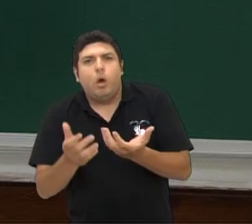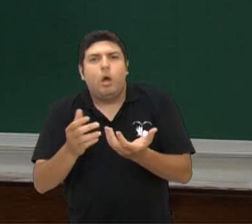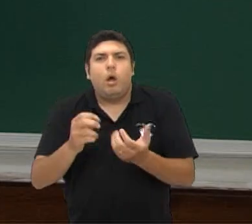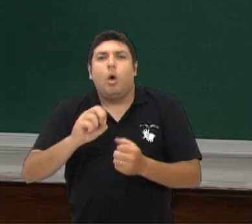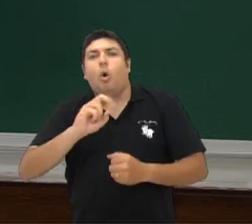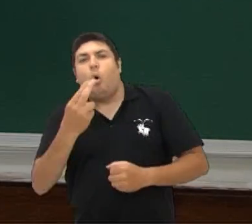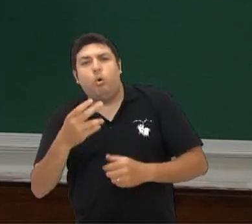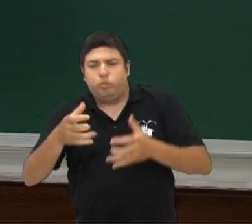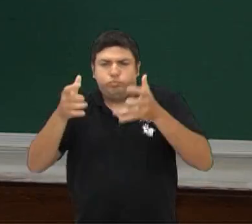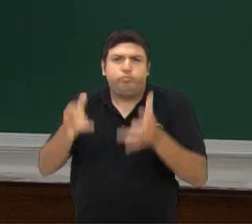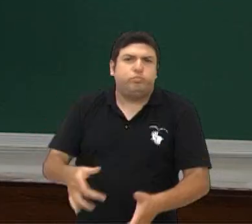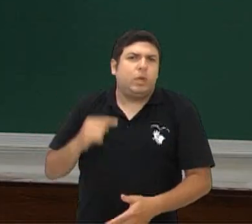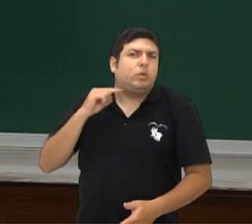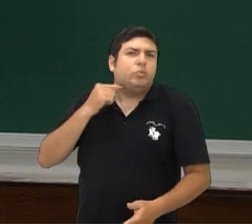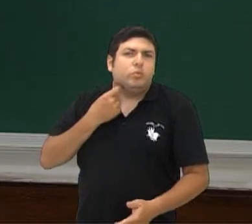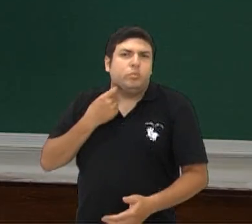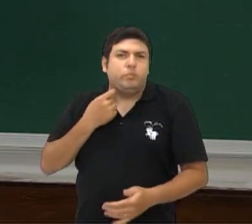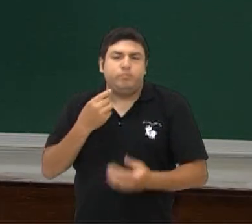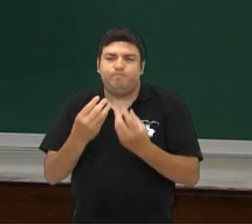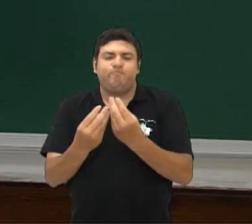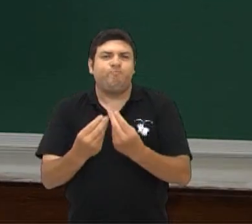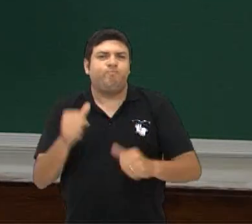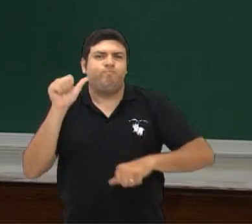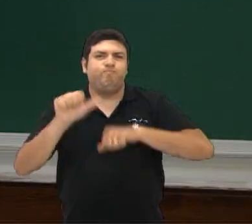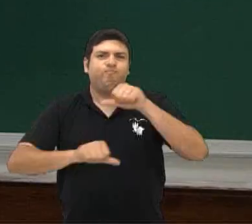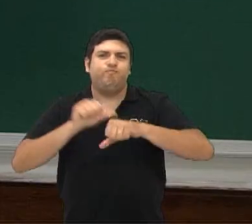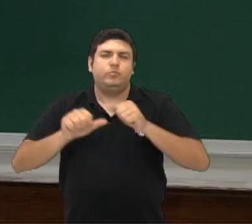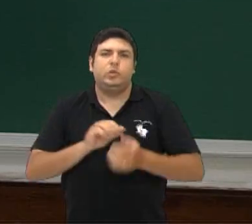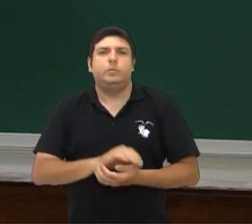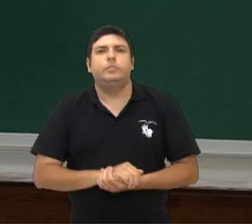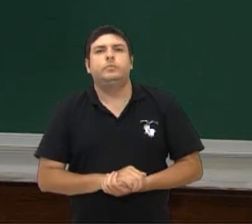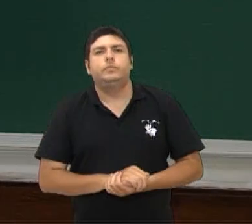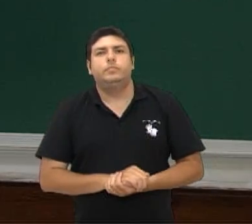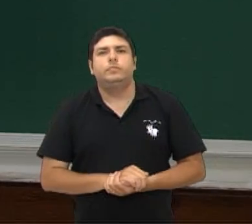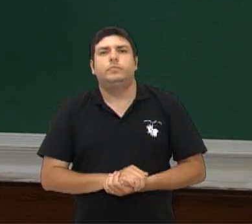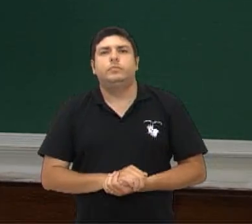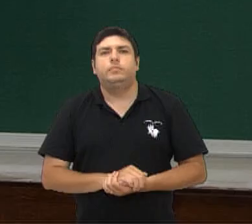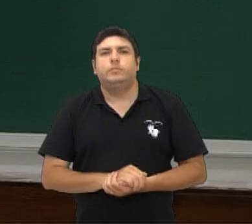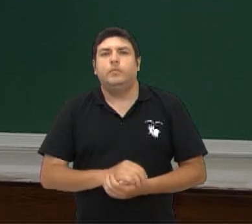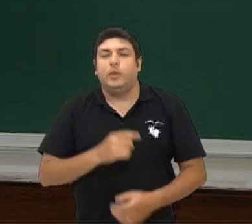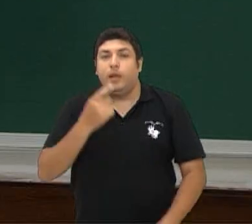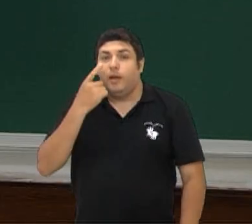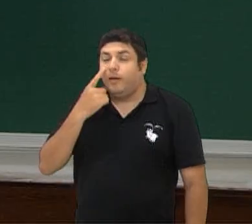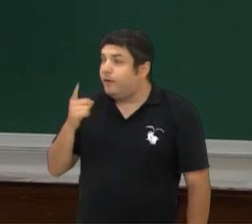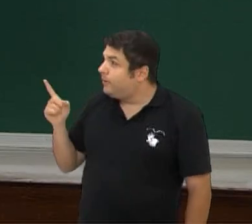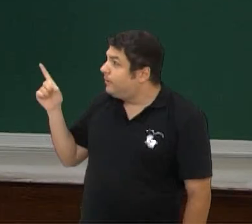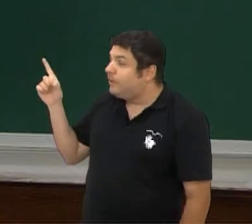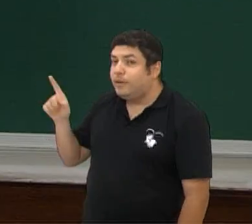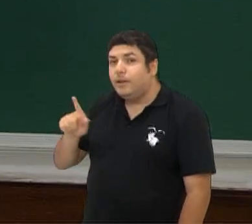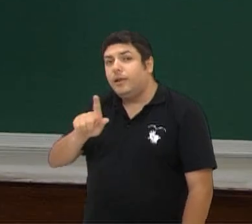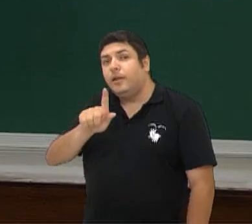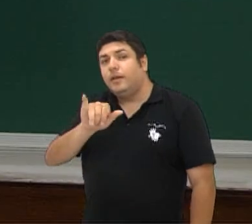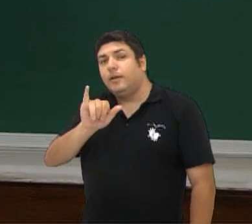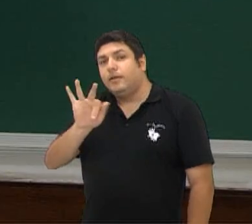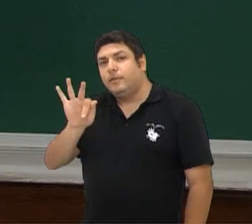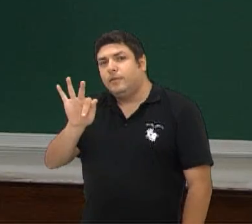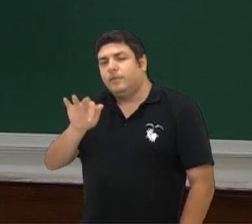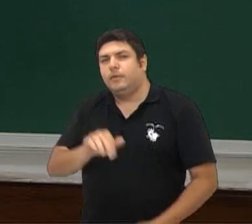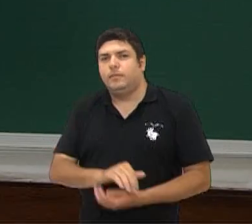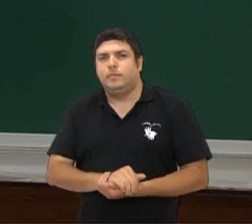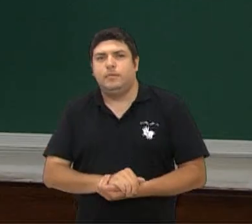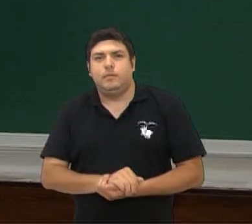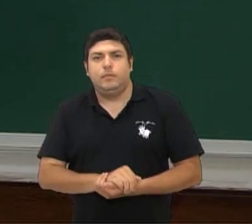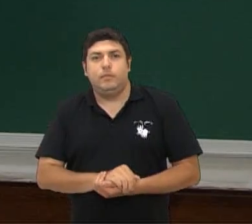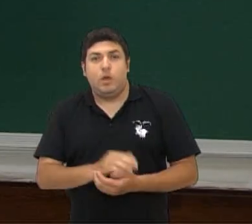poluída. Né? Então, a gente alterou a qualidade dela também. Olha só esse GIF ali ainda. Né? A água que você bebe hoje pode